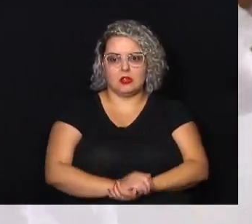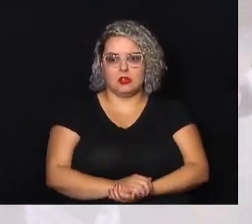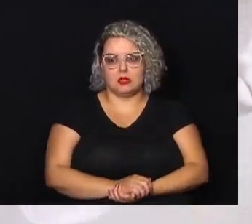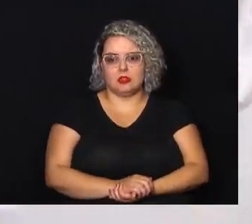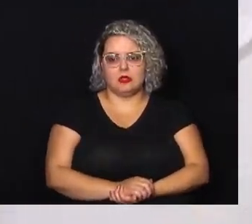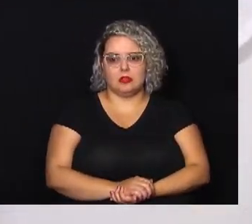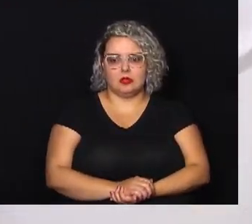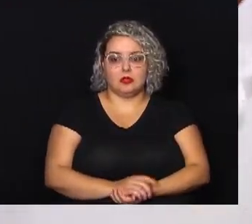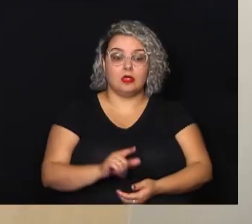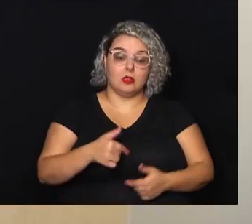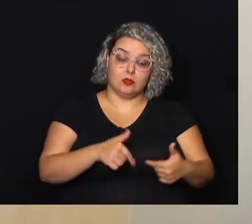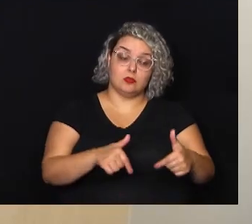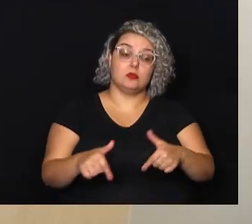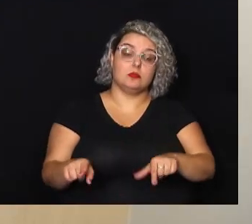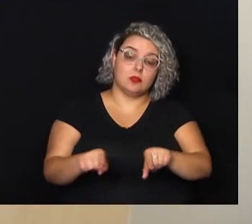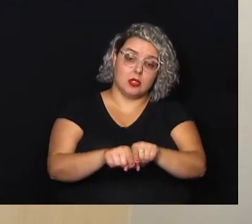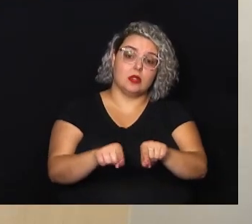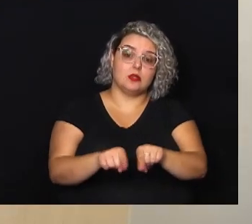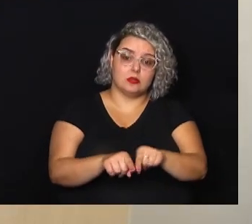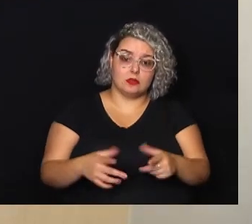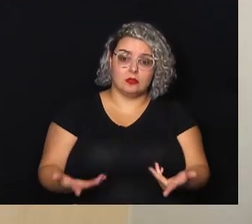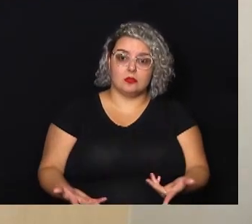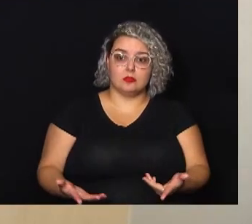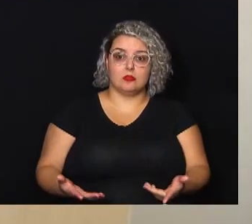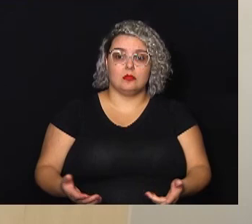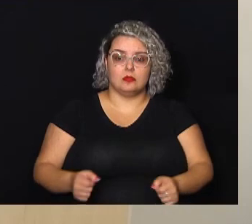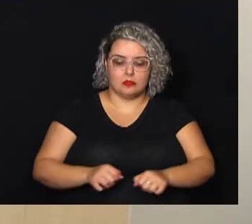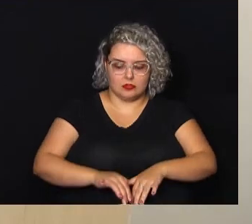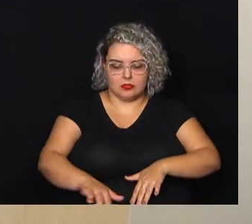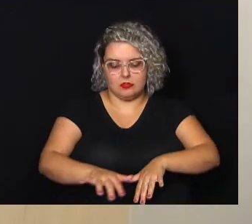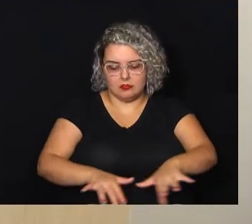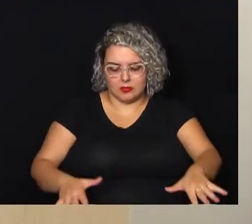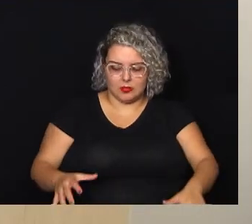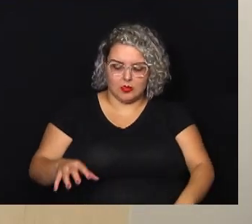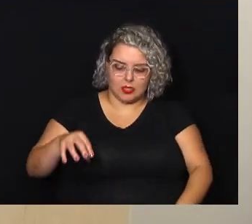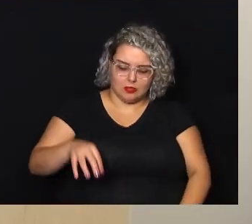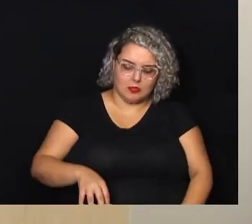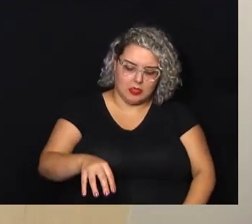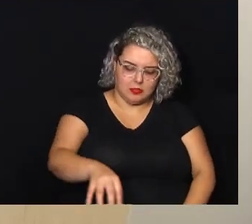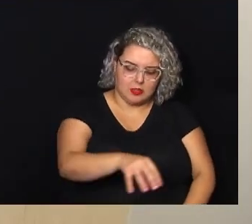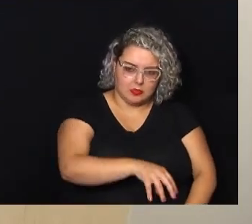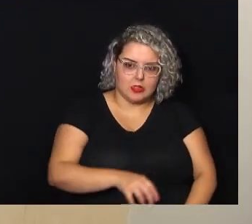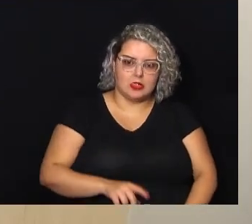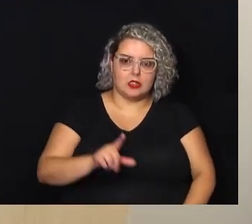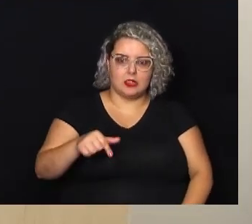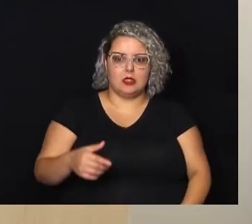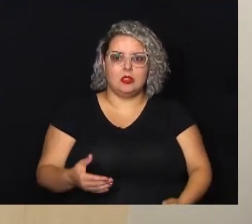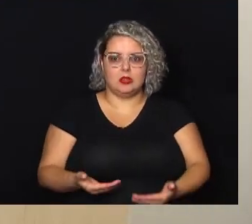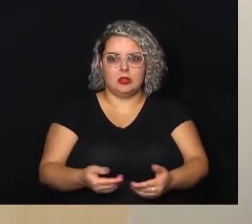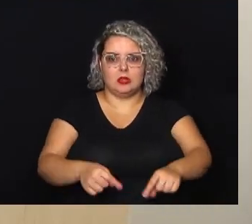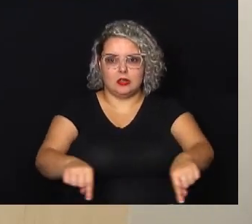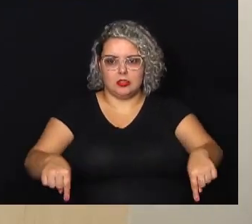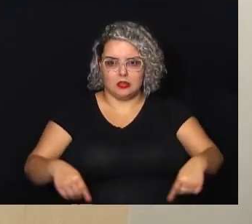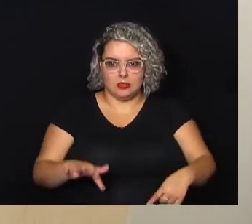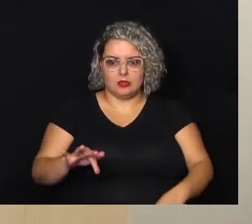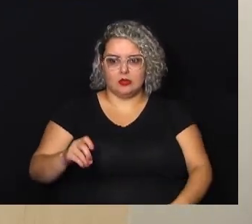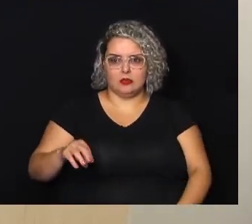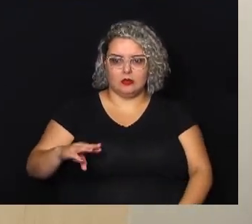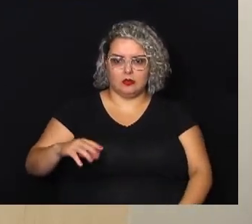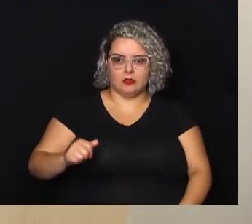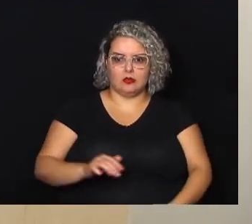Tá. Né? Que agora é um trabalho também de abrir a massa, recorta e coloca na